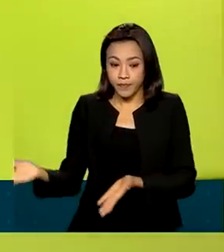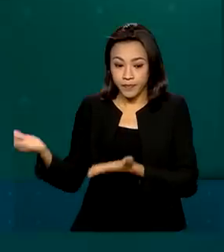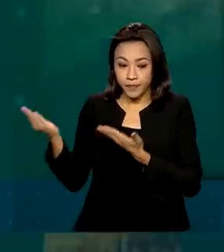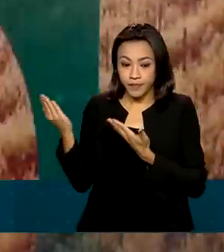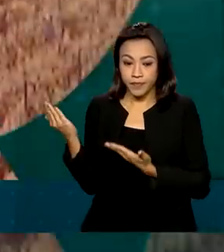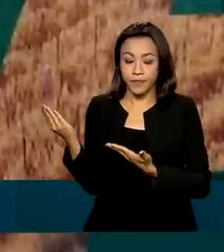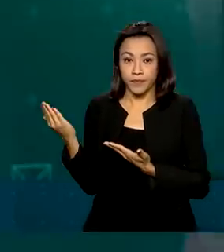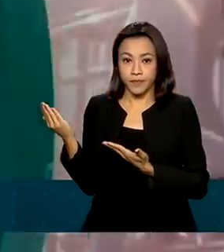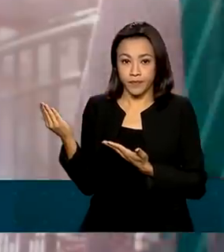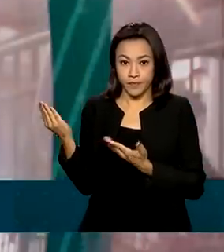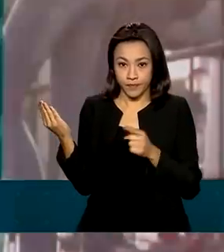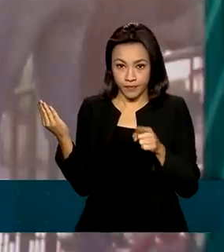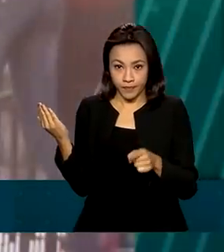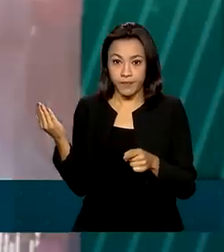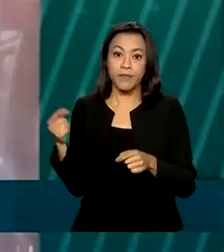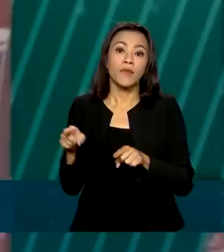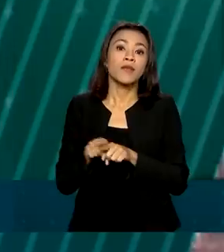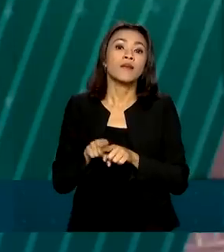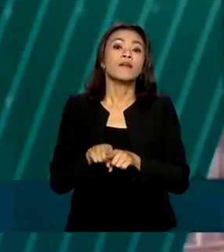único.